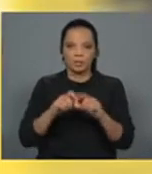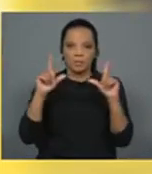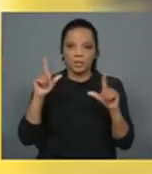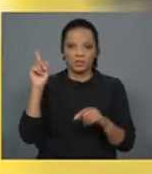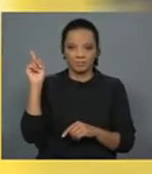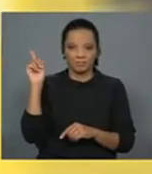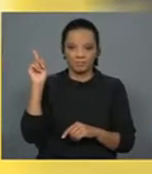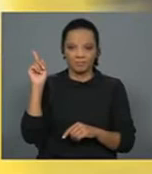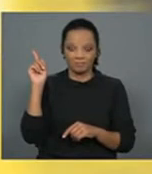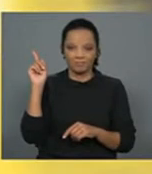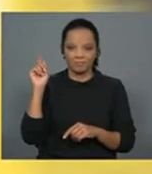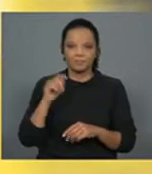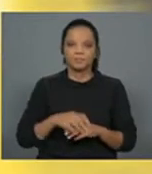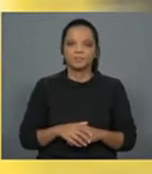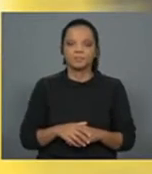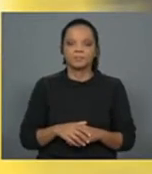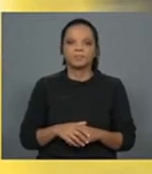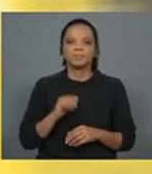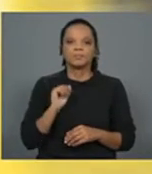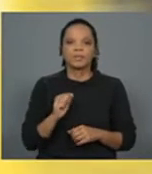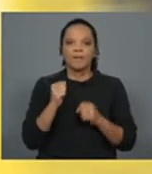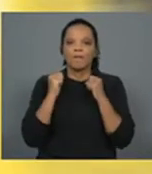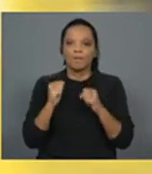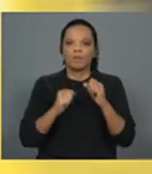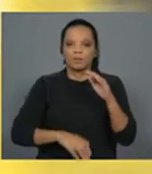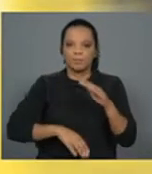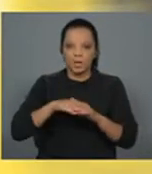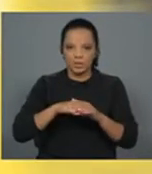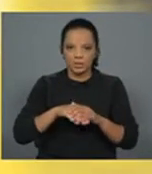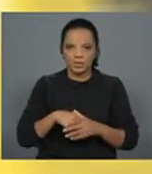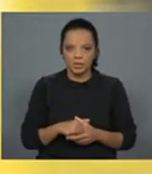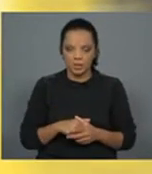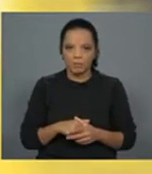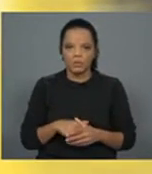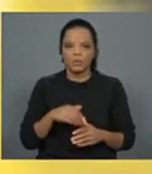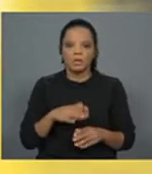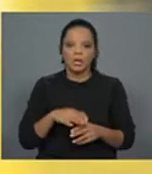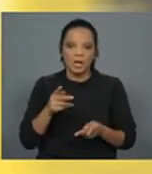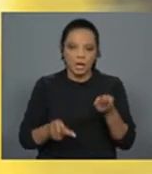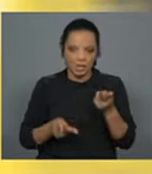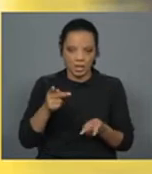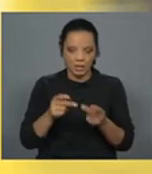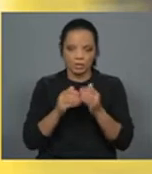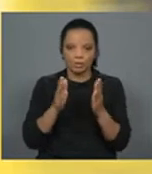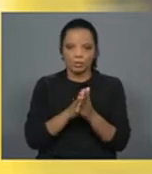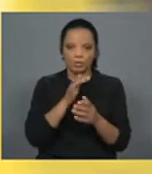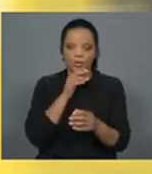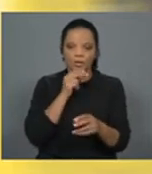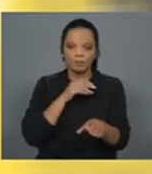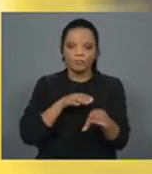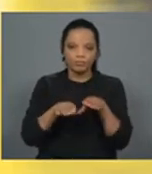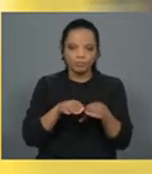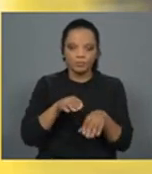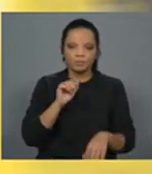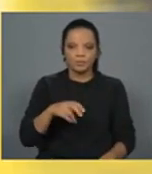Portanto, o que se apresentou aqui é um mapa de intensidades máximas, portanto, que resulta da análise de toda a sismicidade que nós temos conhecimento no